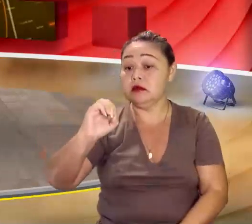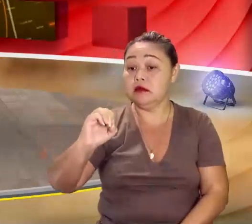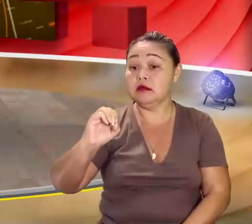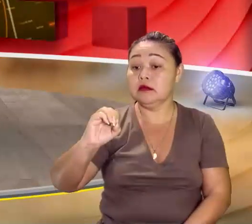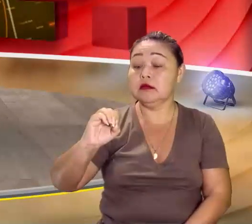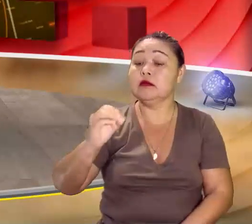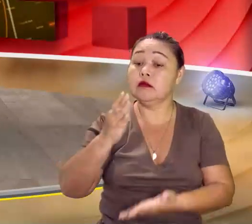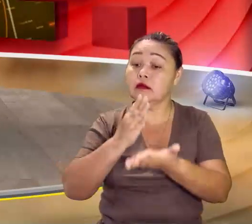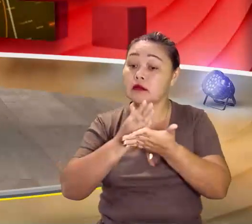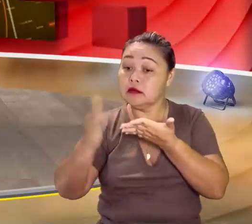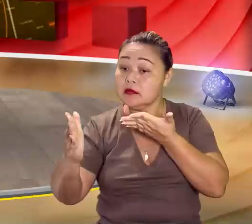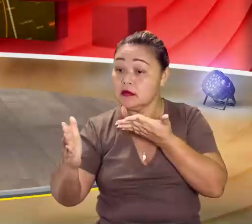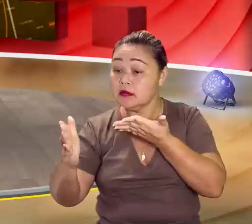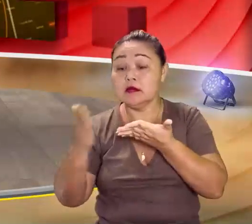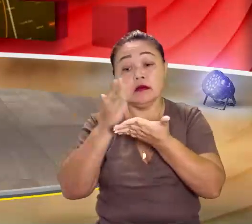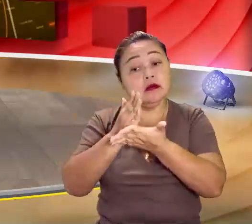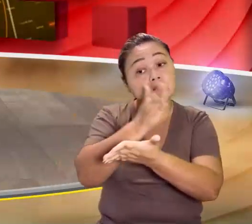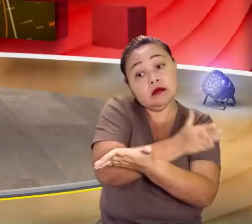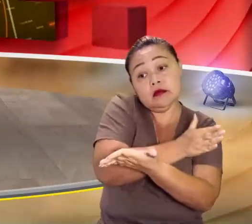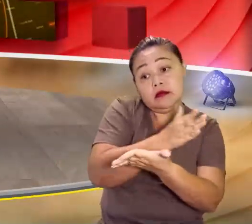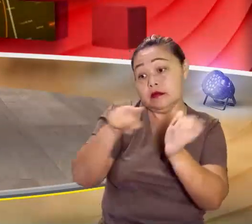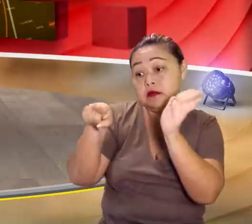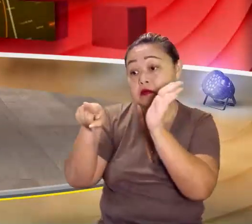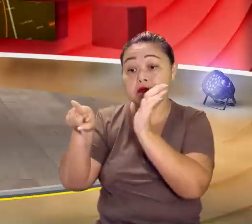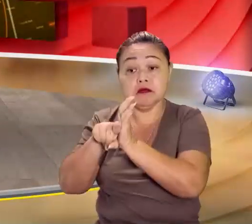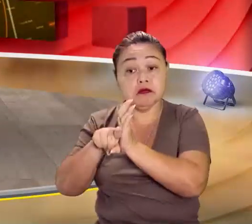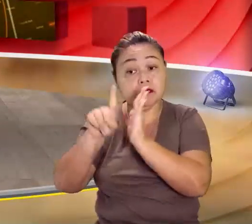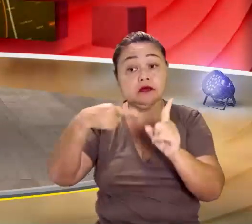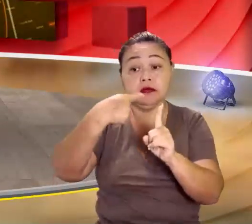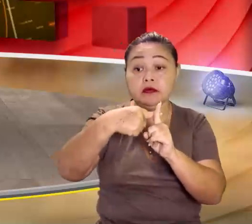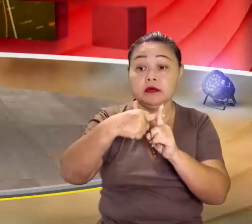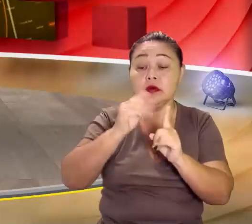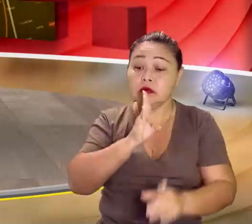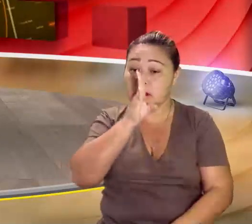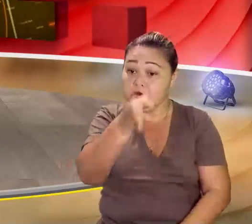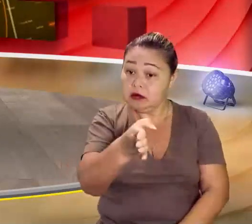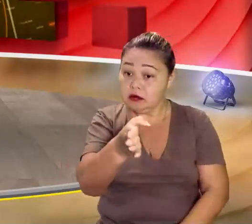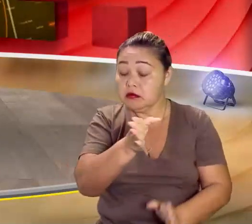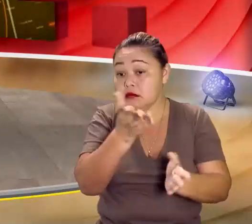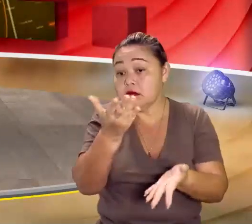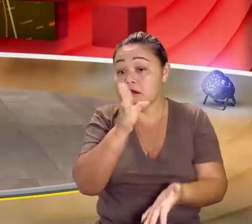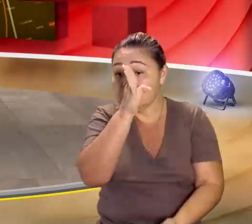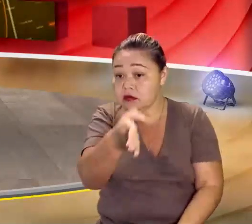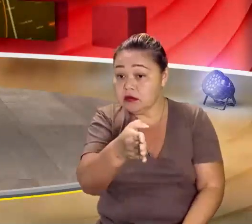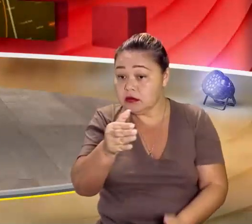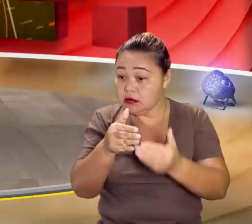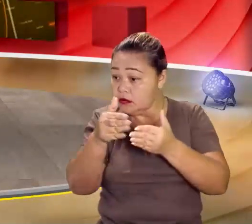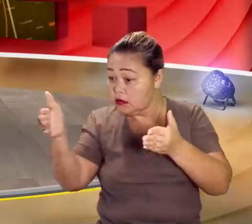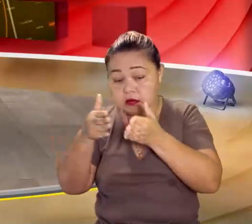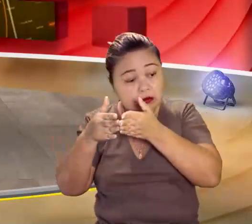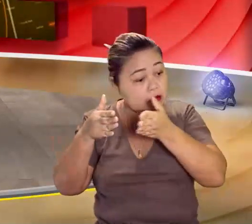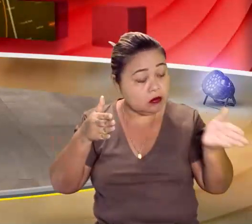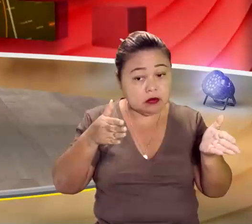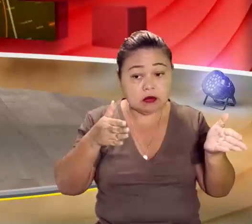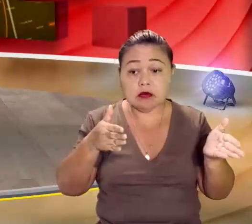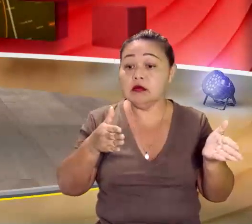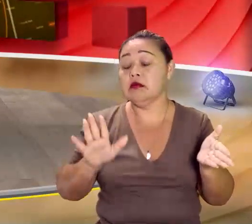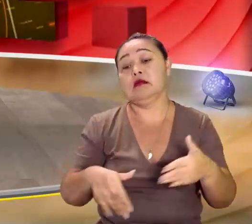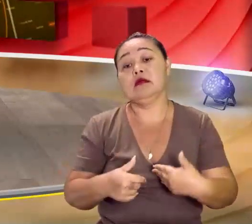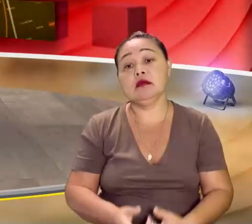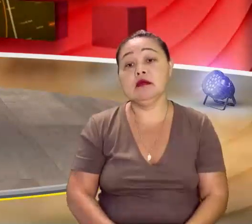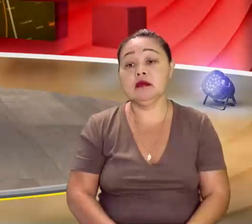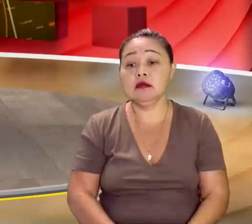ele divide os positivos dos negativos. Então, o 0 ele é neutro. Ele é um ponto de partida, ou para a